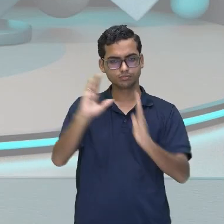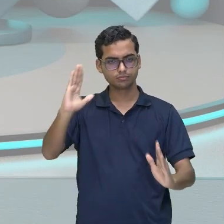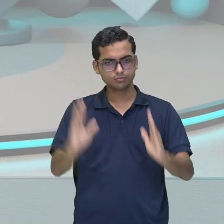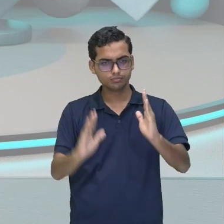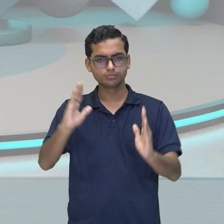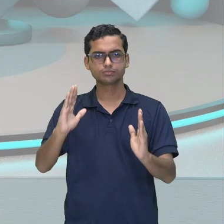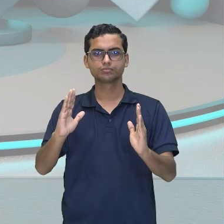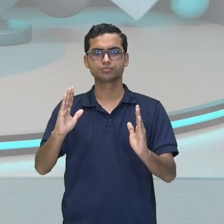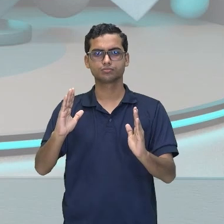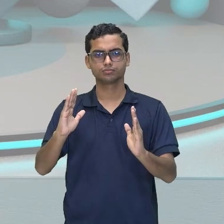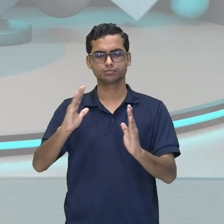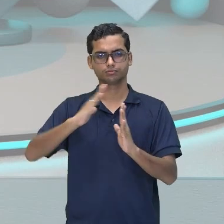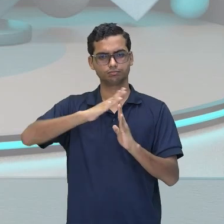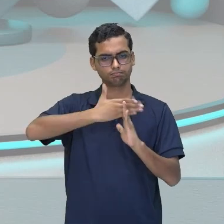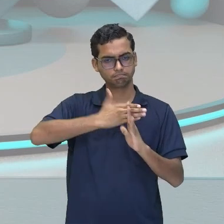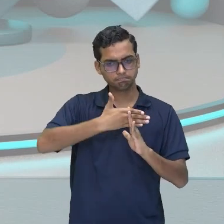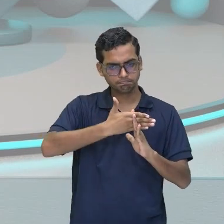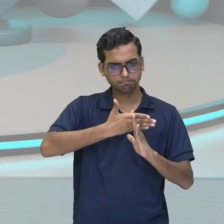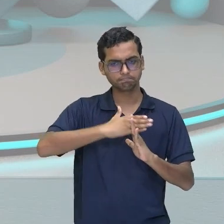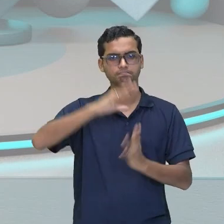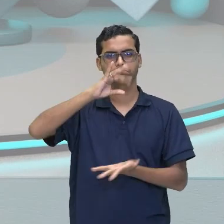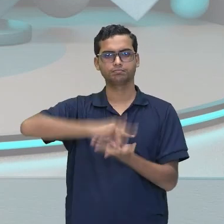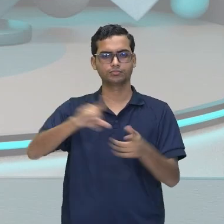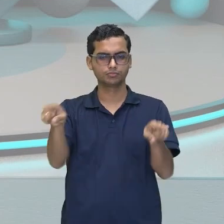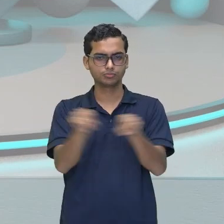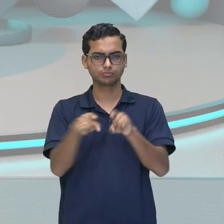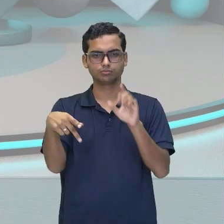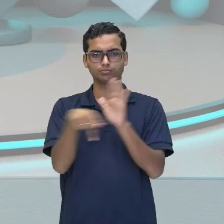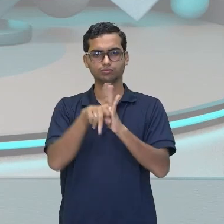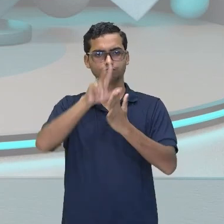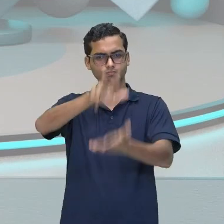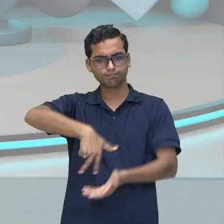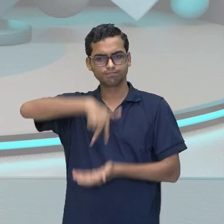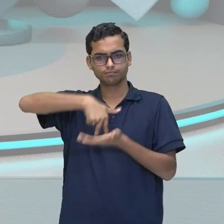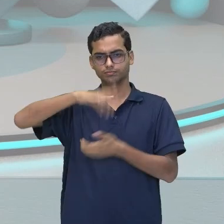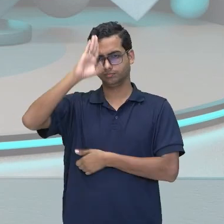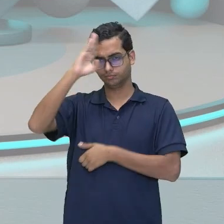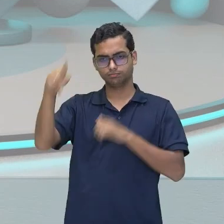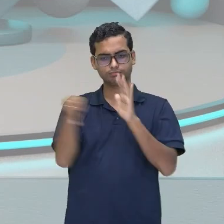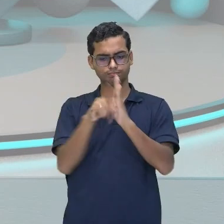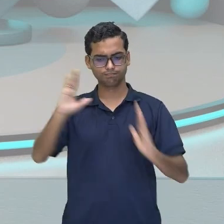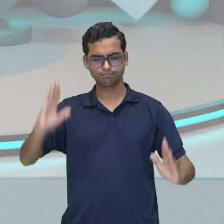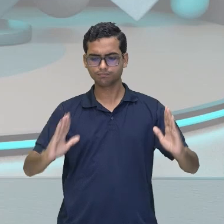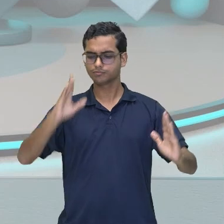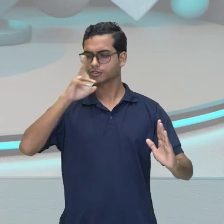do teocentrismo. Então, o antropocentrismo está forte nesse período.